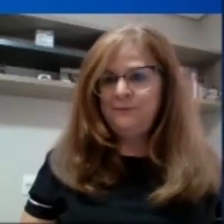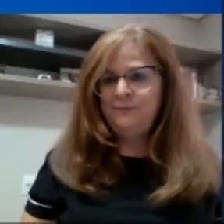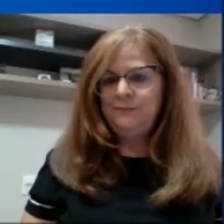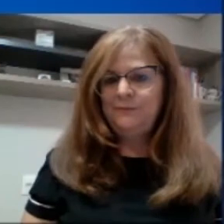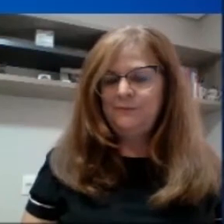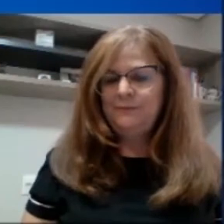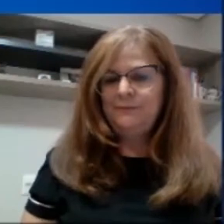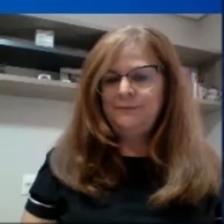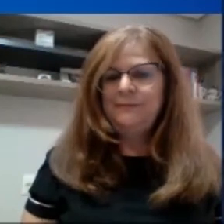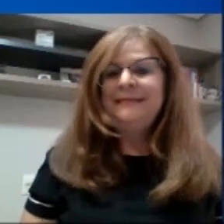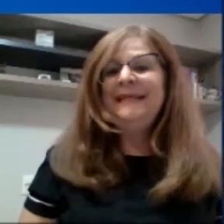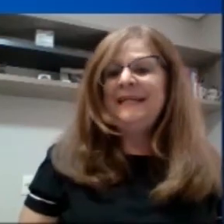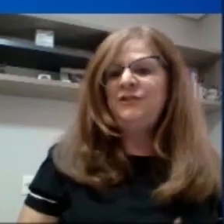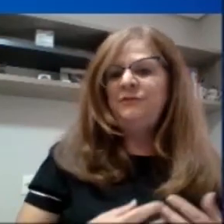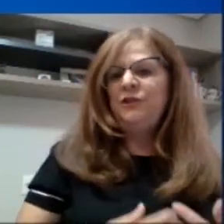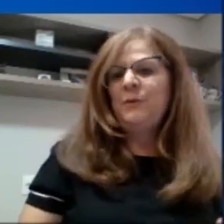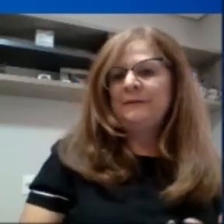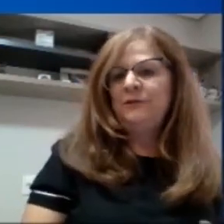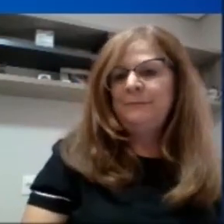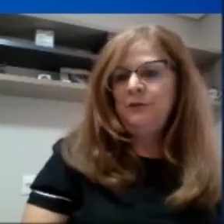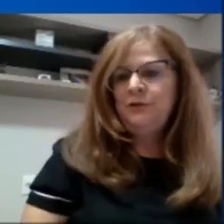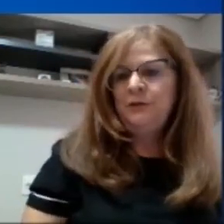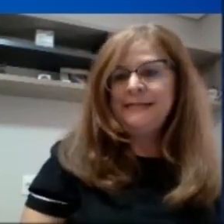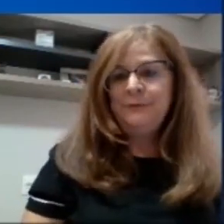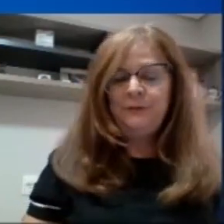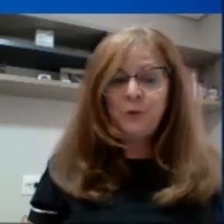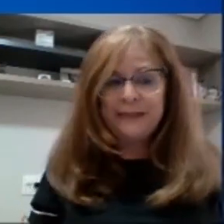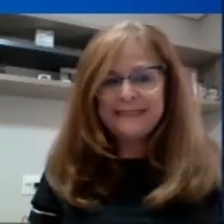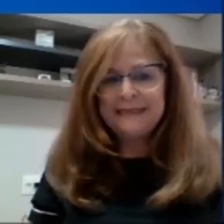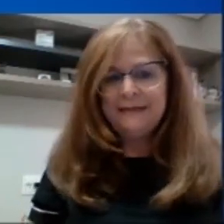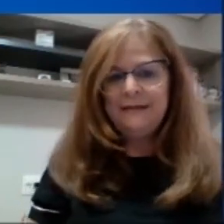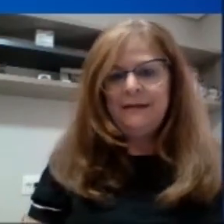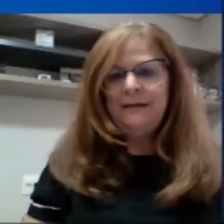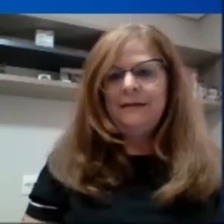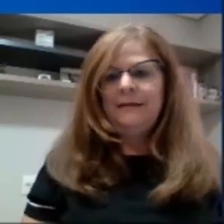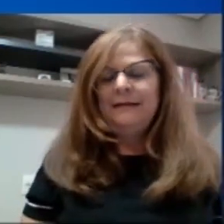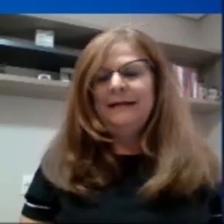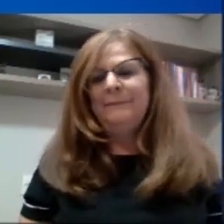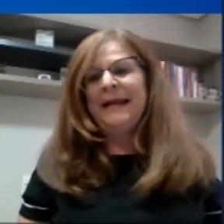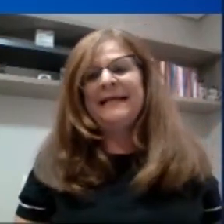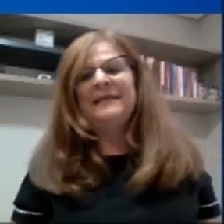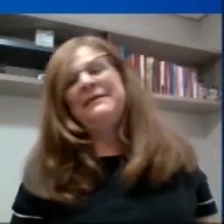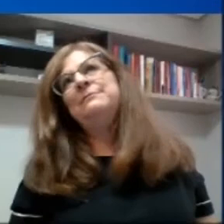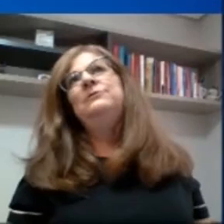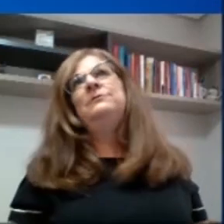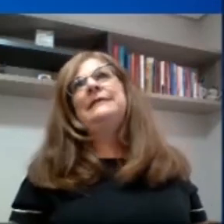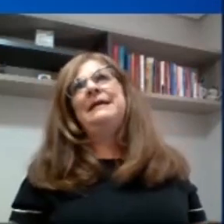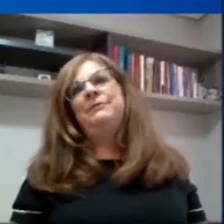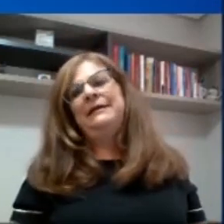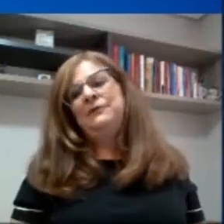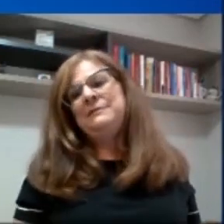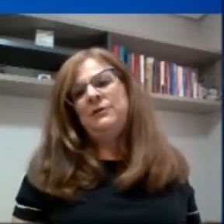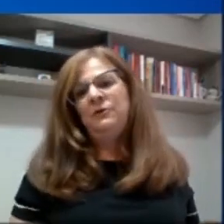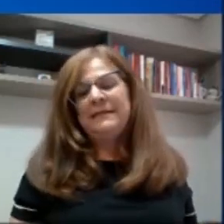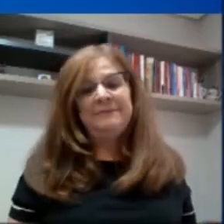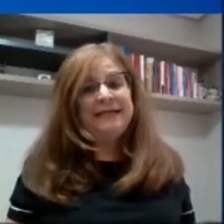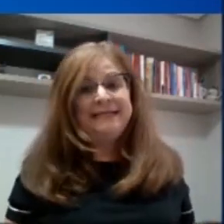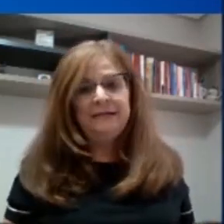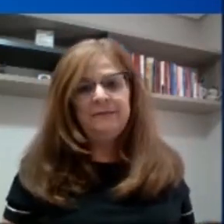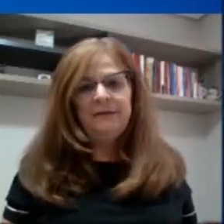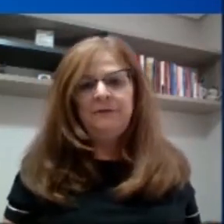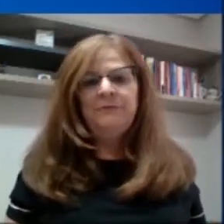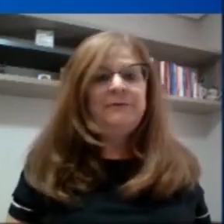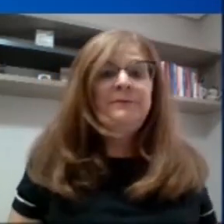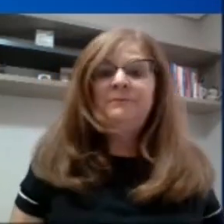Brasil, desde 24 de abril de 2002. Parece que faz muito tempo, né? 2002, mas